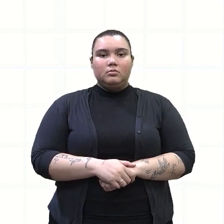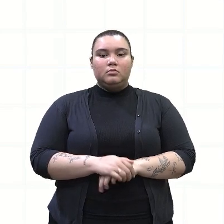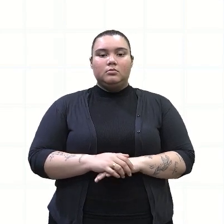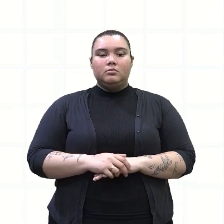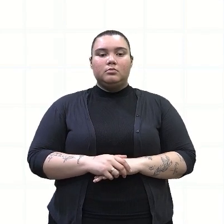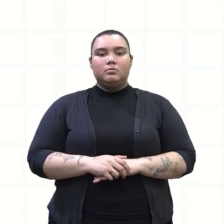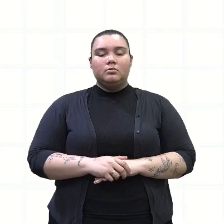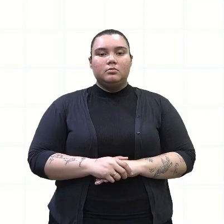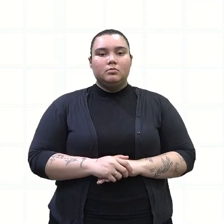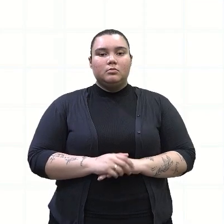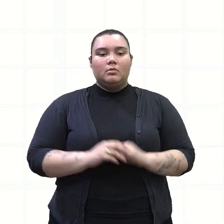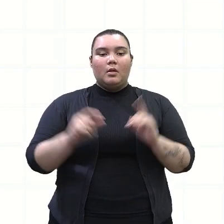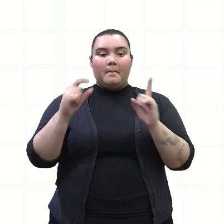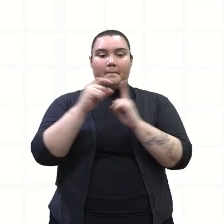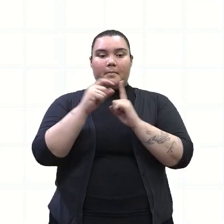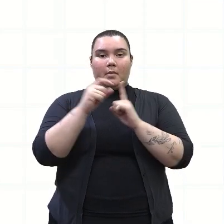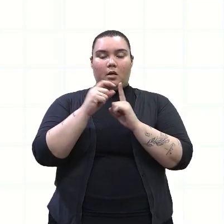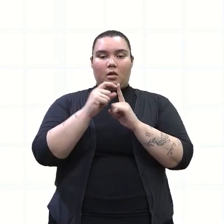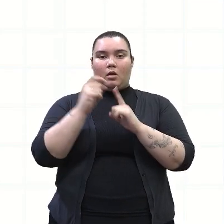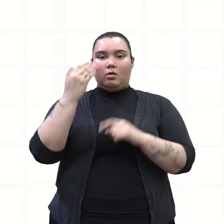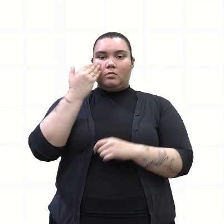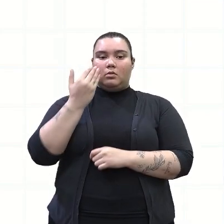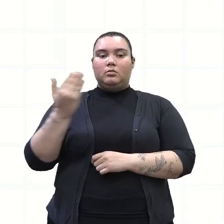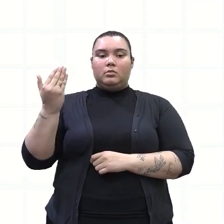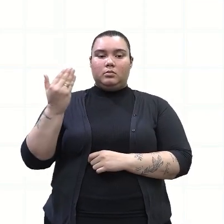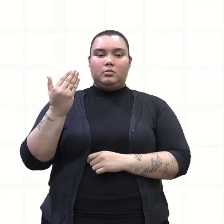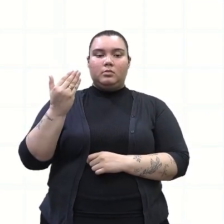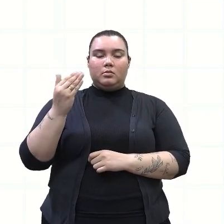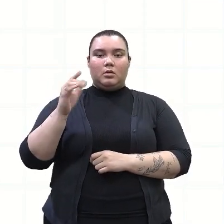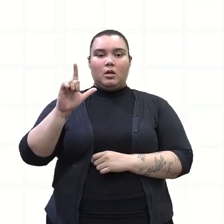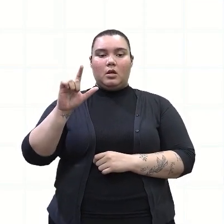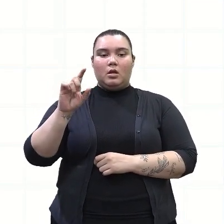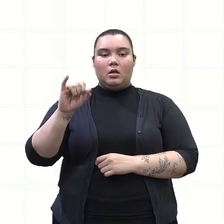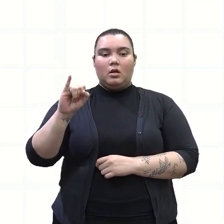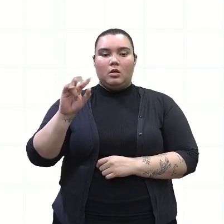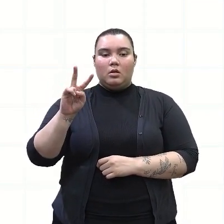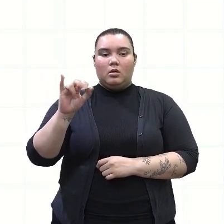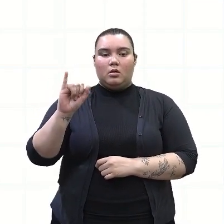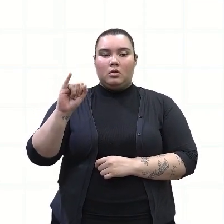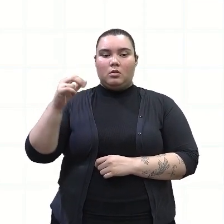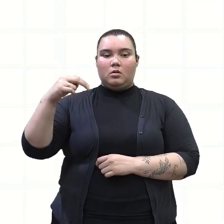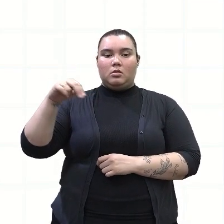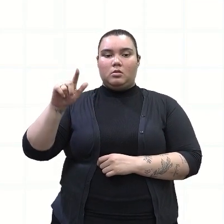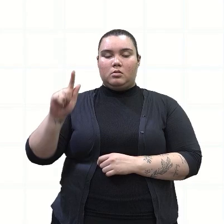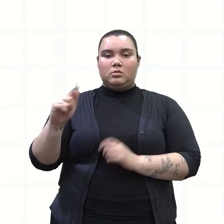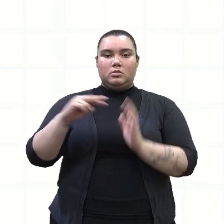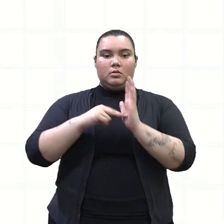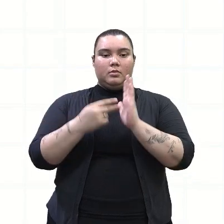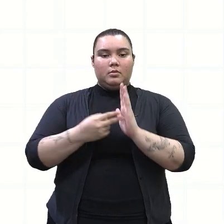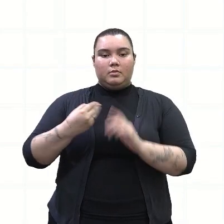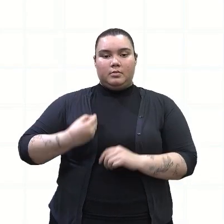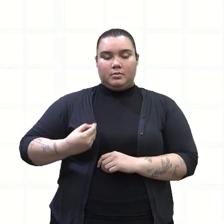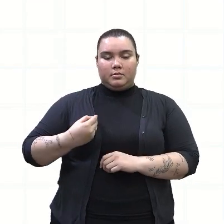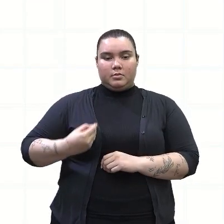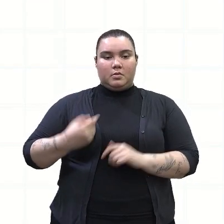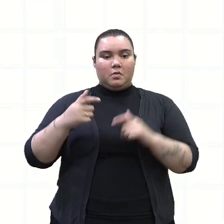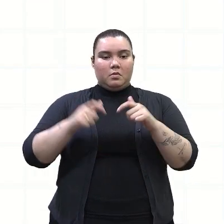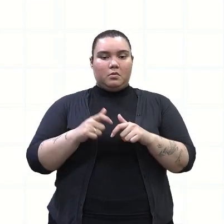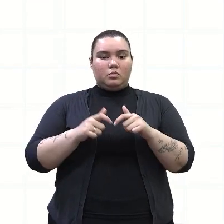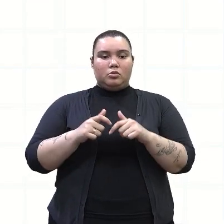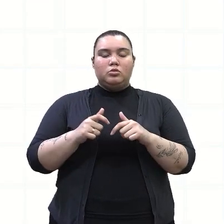mora? A palavra live, né? Verbo viver e morar. Então, onde é que ele mora? Live em Massachusetts,